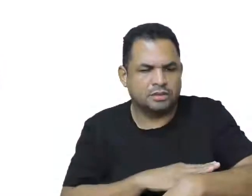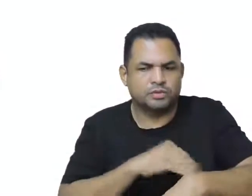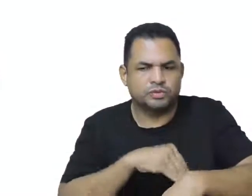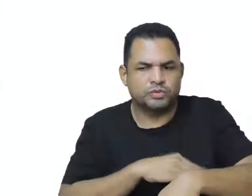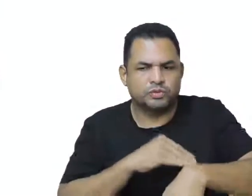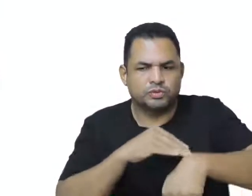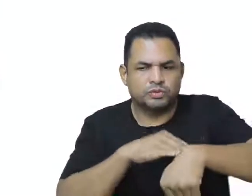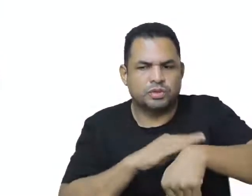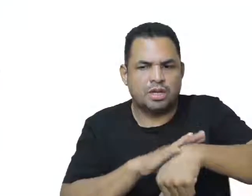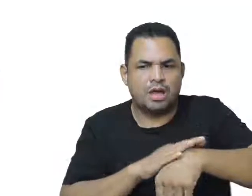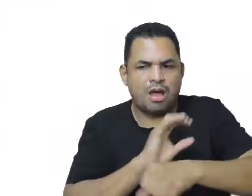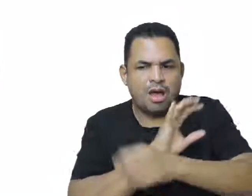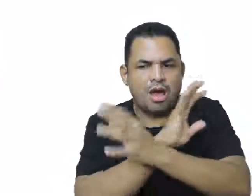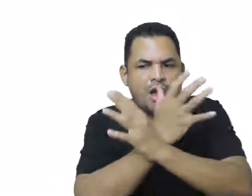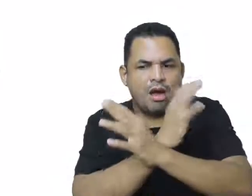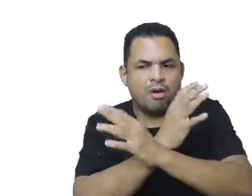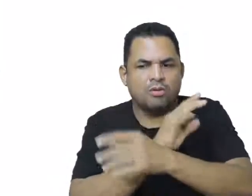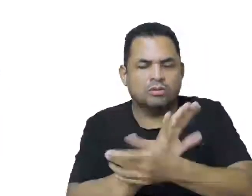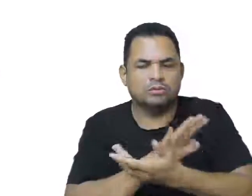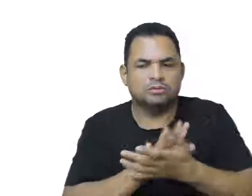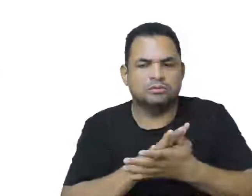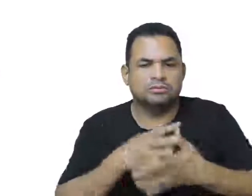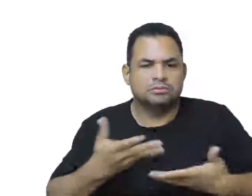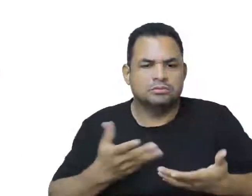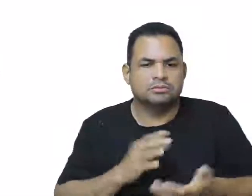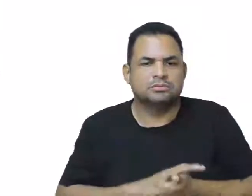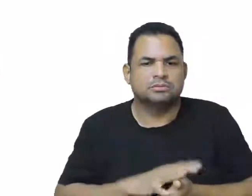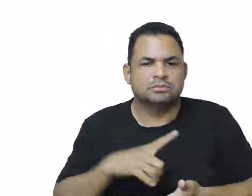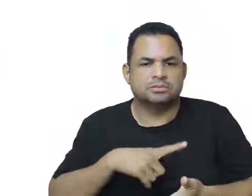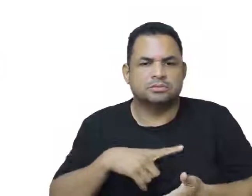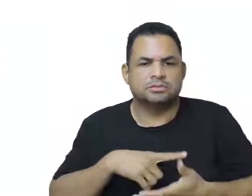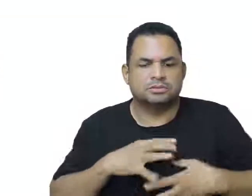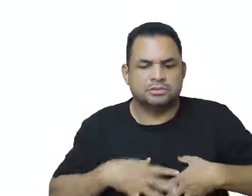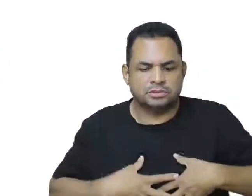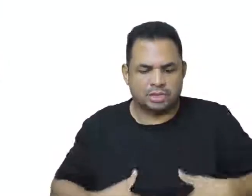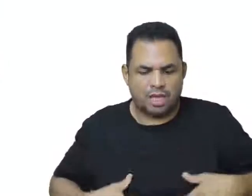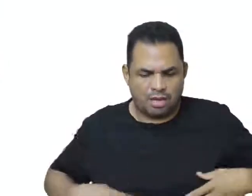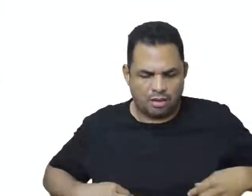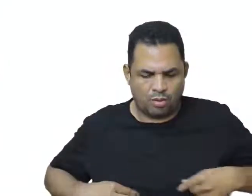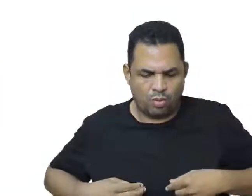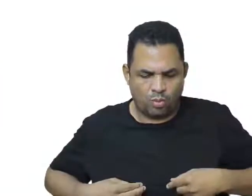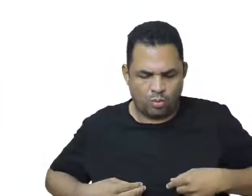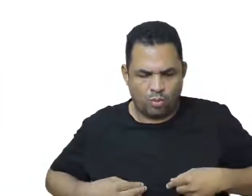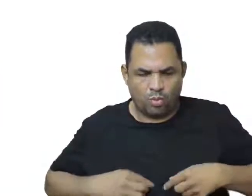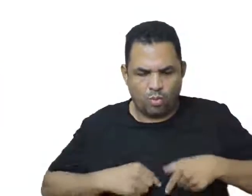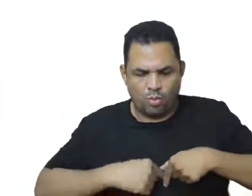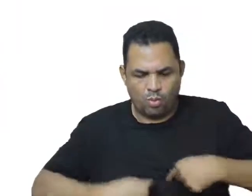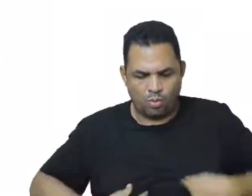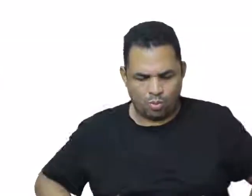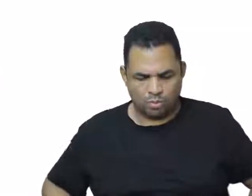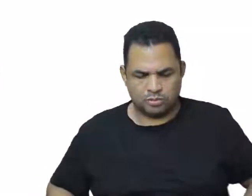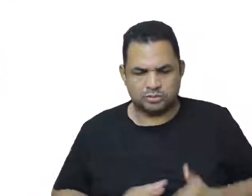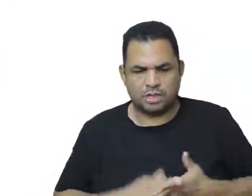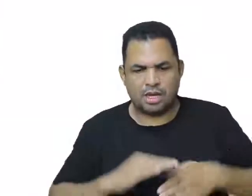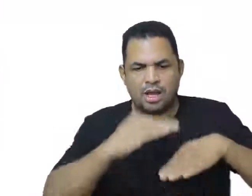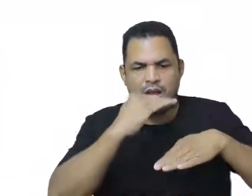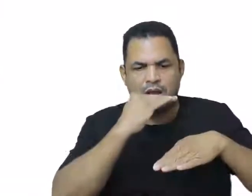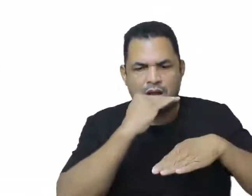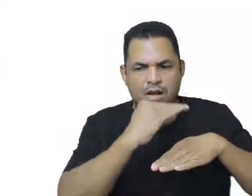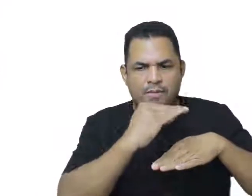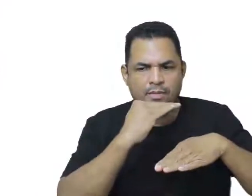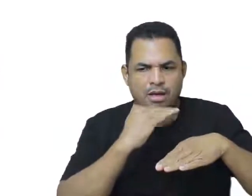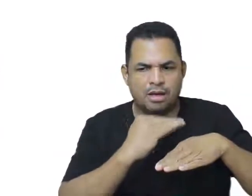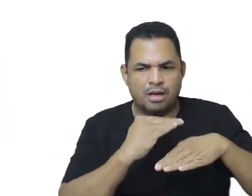Não, ou então embaixo da pele aqui na barriga já tem ali um intestino logo de cara. Não, existem camadas de